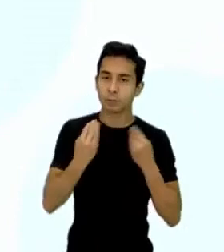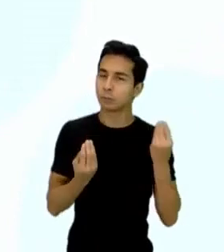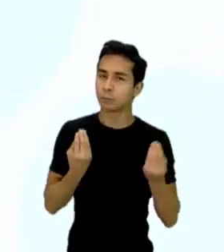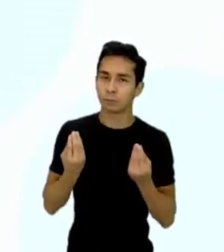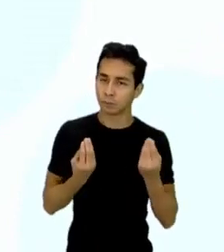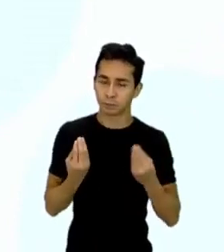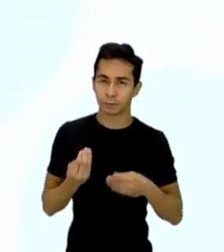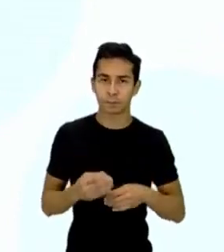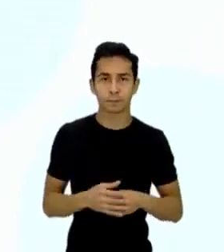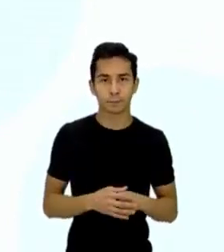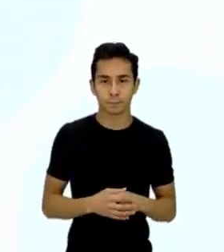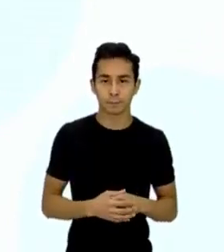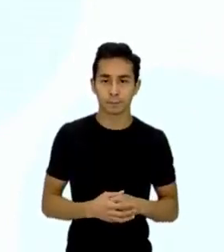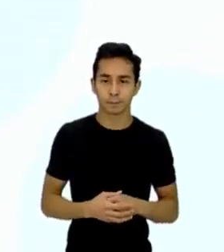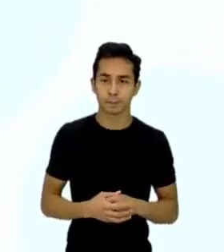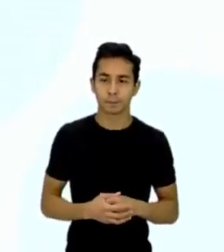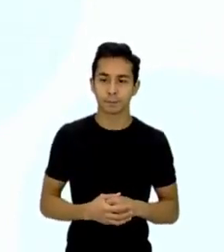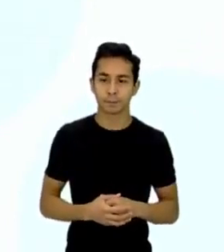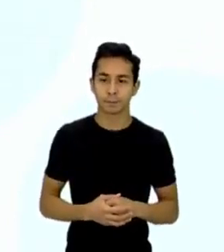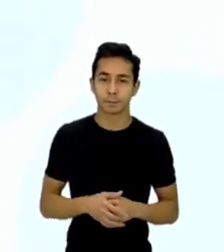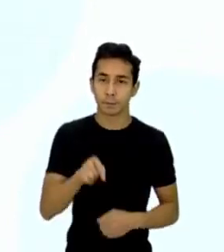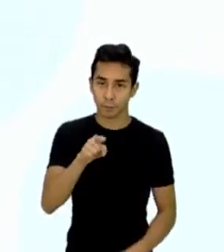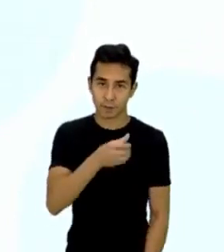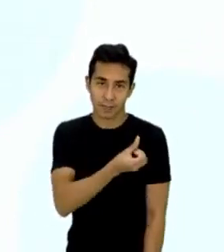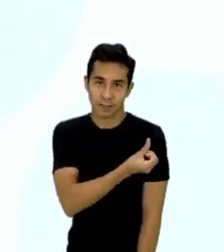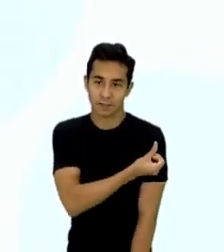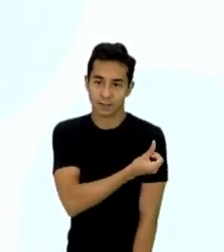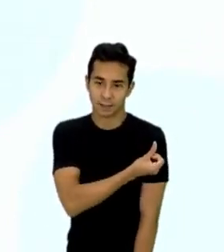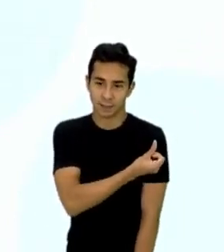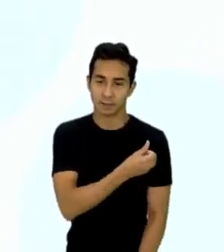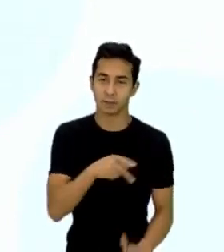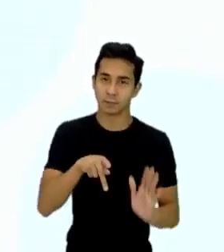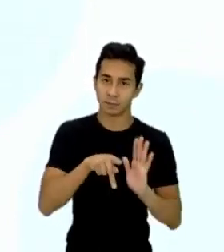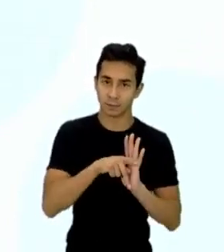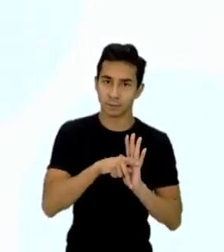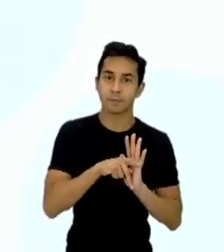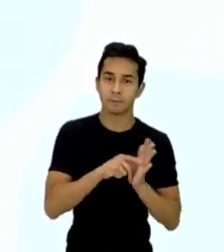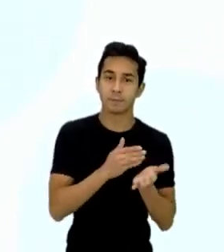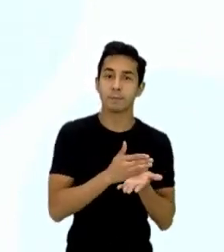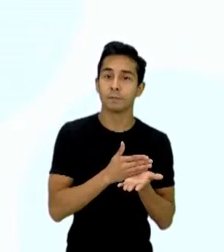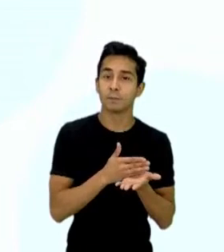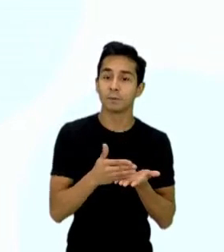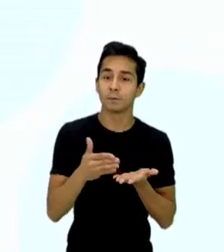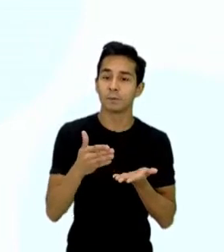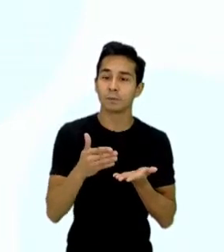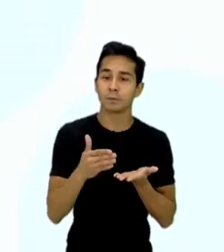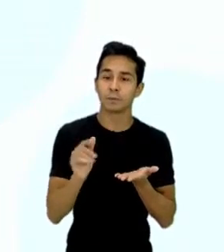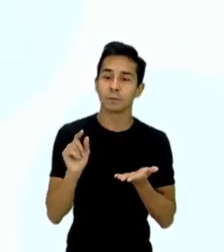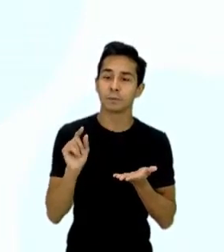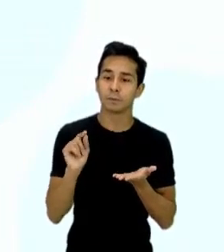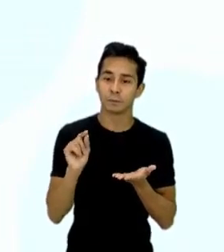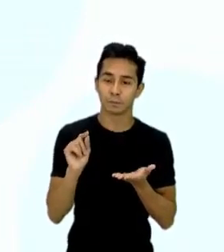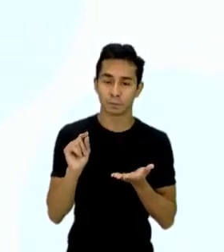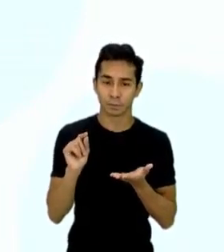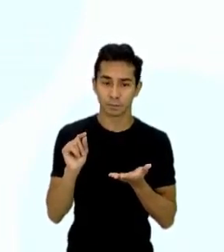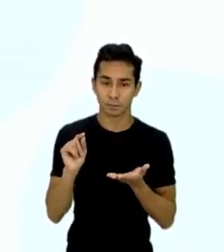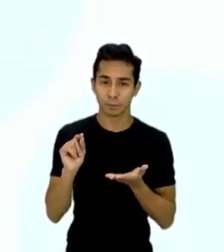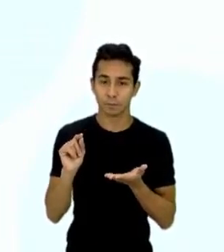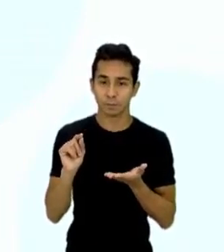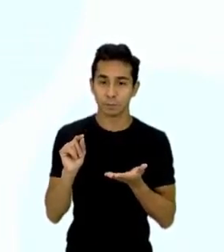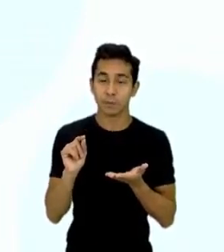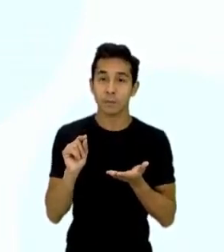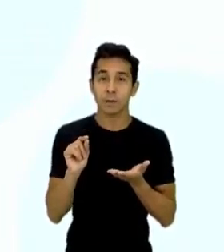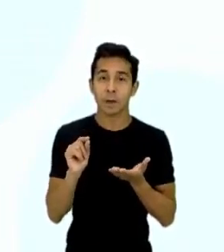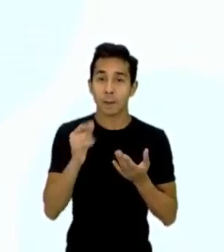nós temos aí, para vocês, sexto ano, a gente começa aí com a menor parte formadora de um ser vivo que a gente